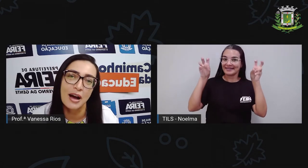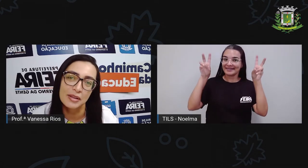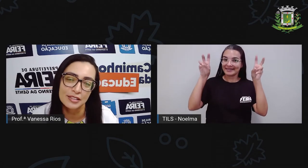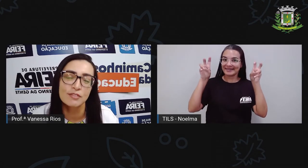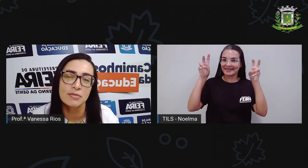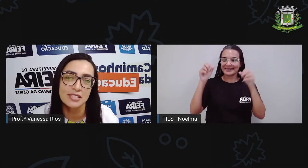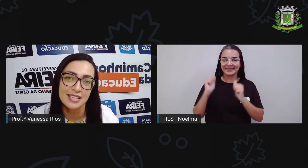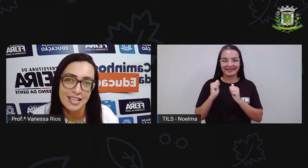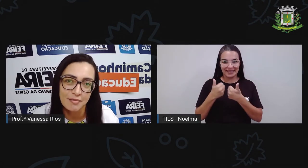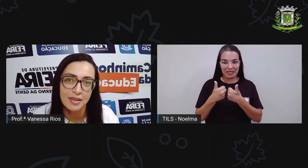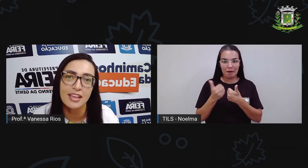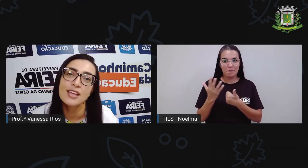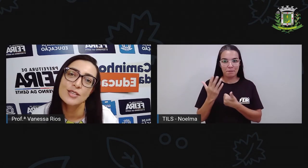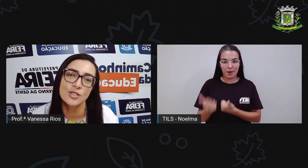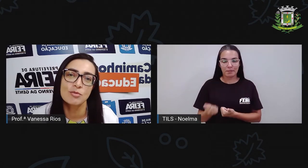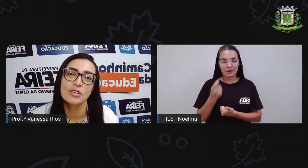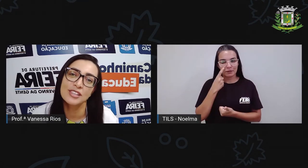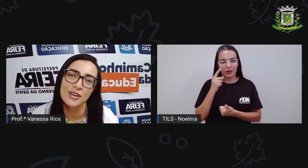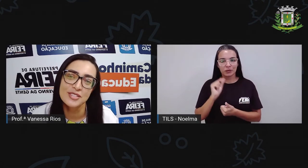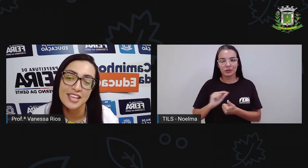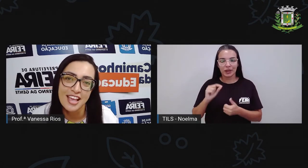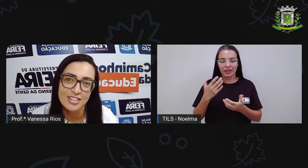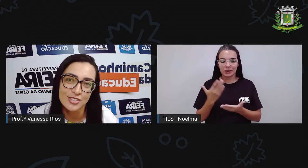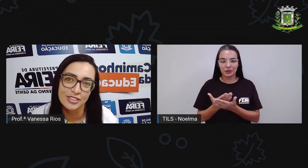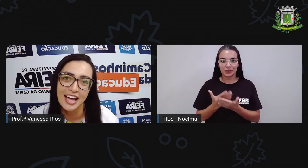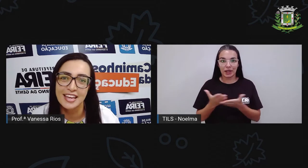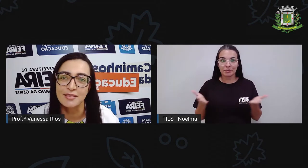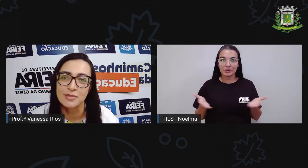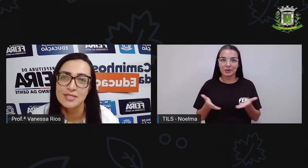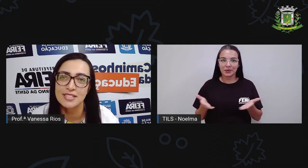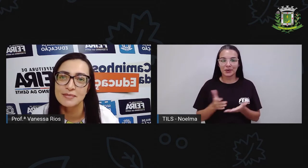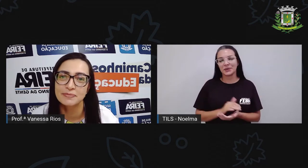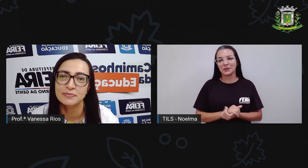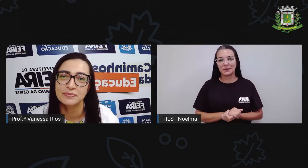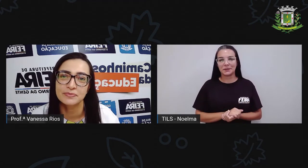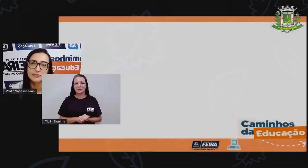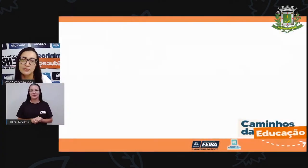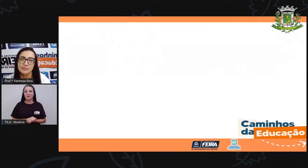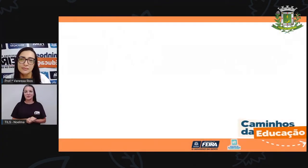videoaula. Então vamos lá saber sobre o que nós estudaríamos.